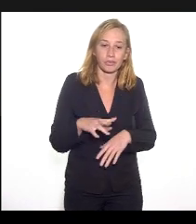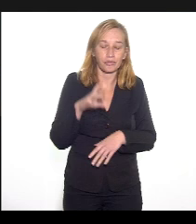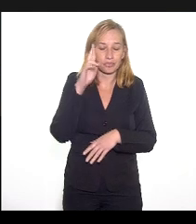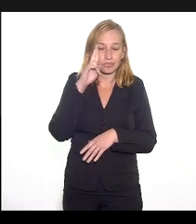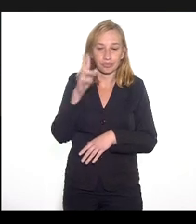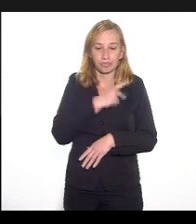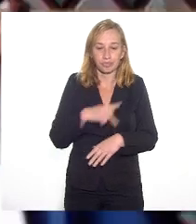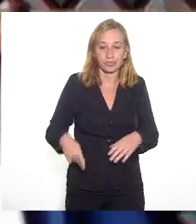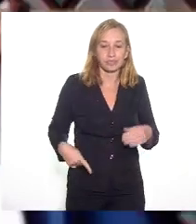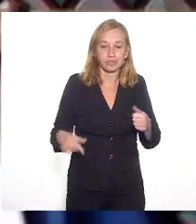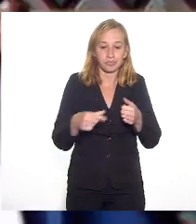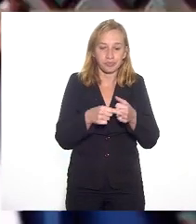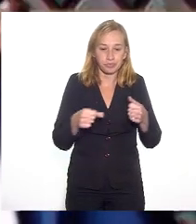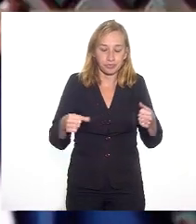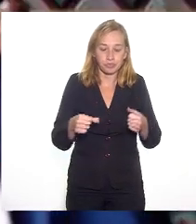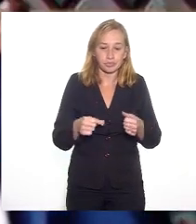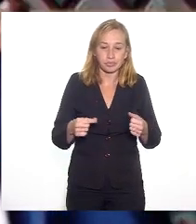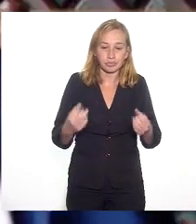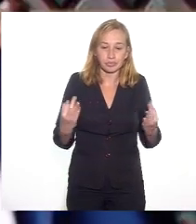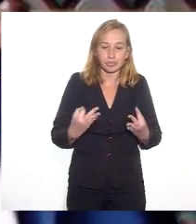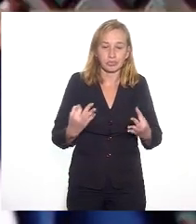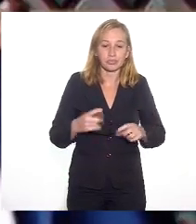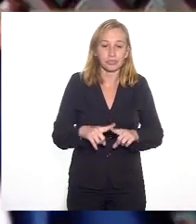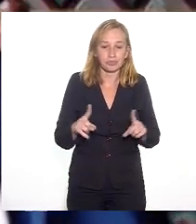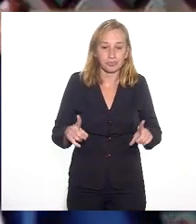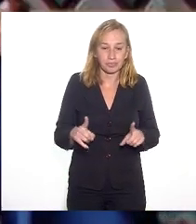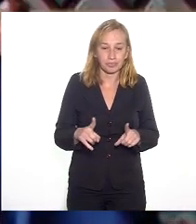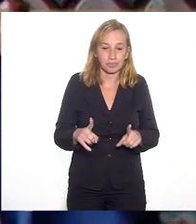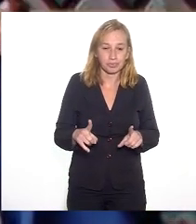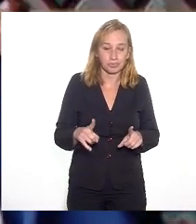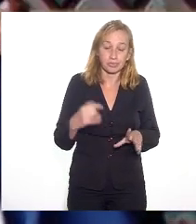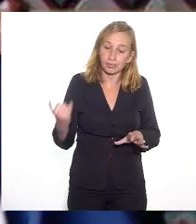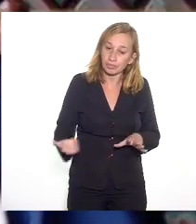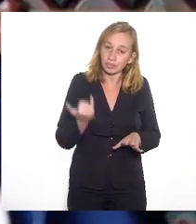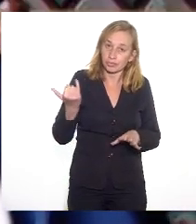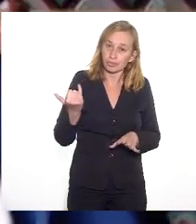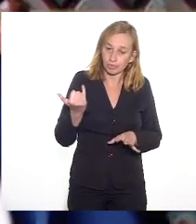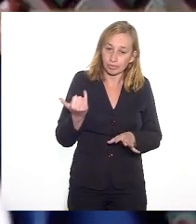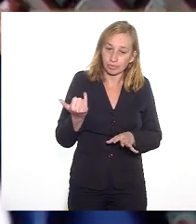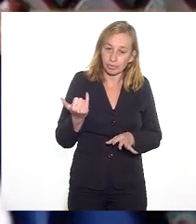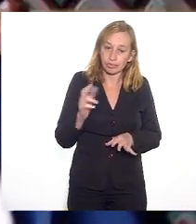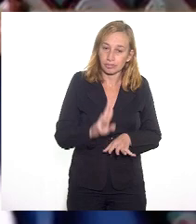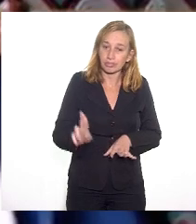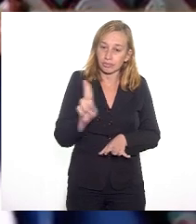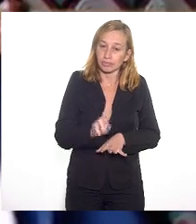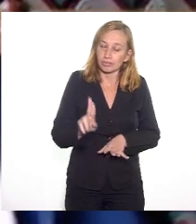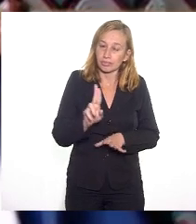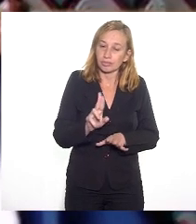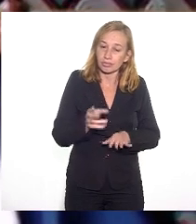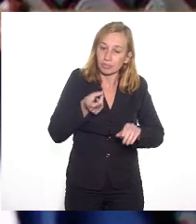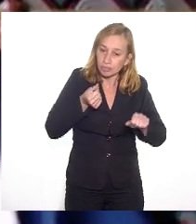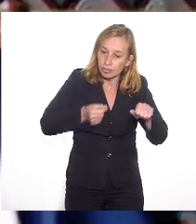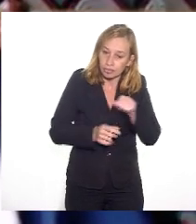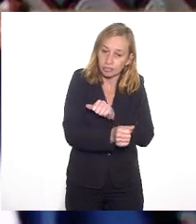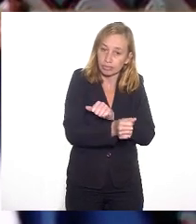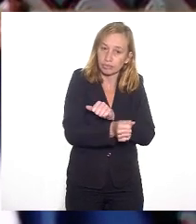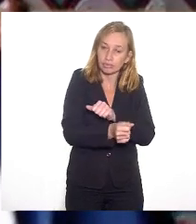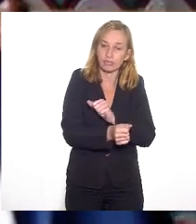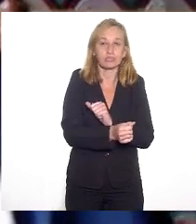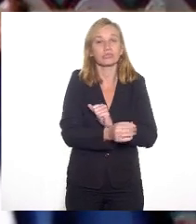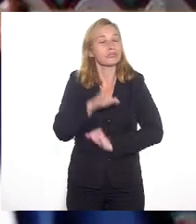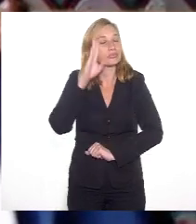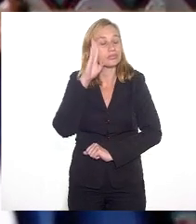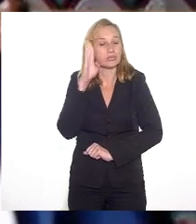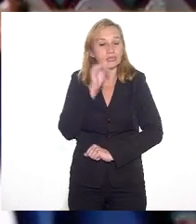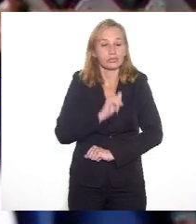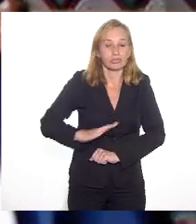artigo preciso, enxuto, mas com elementos muito importantes, usando o termo investimento.